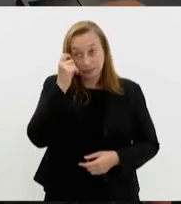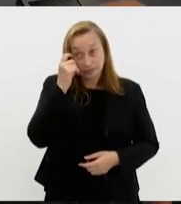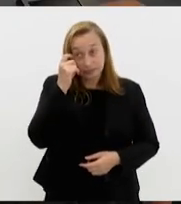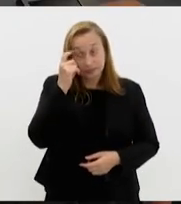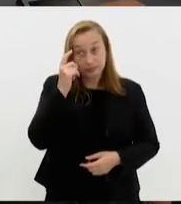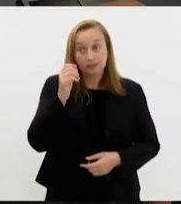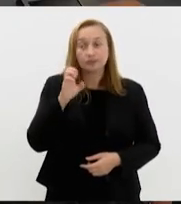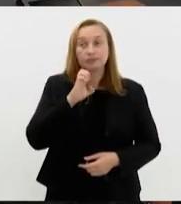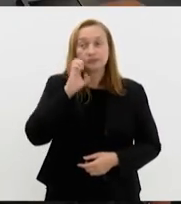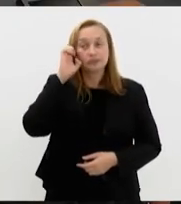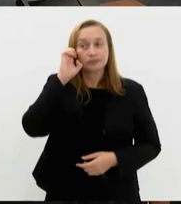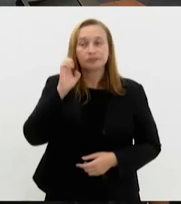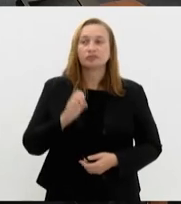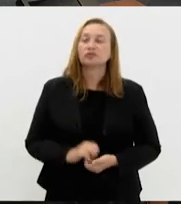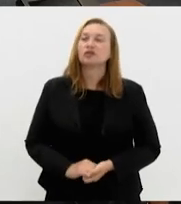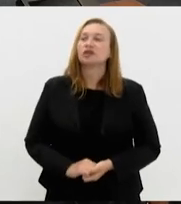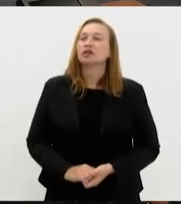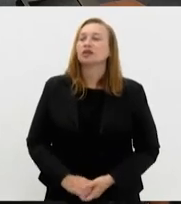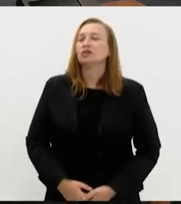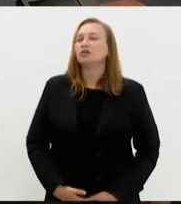deputada Élica.